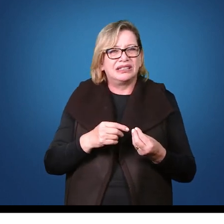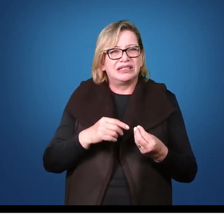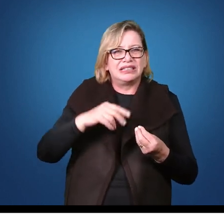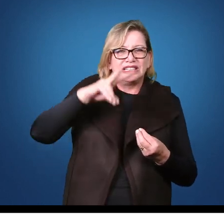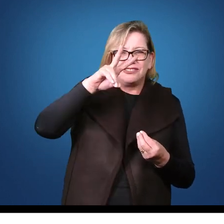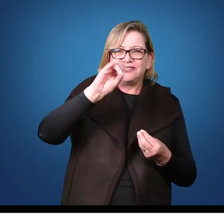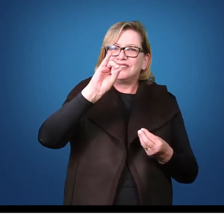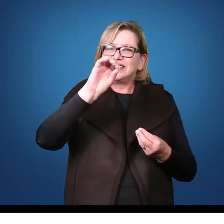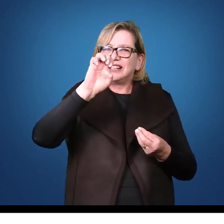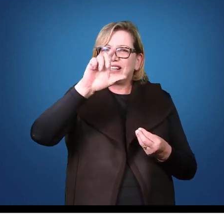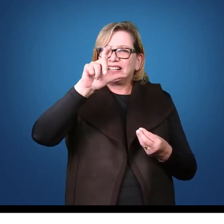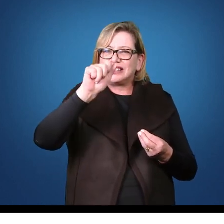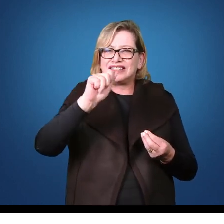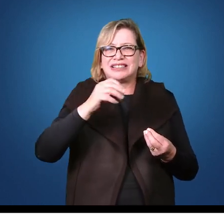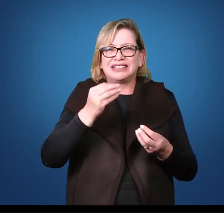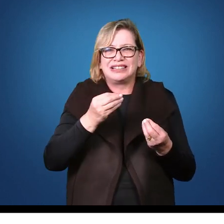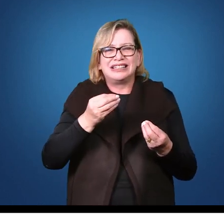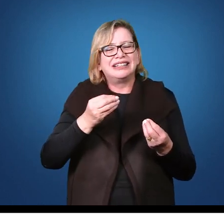Viela!